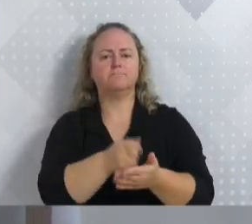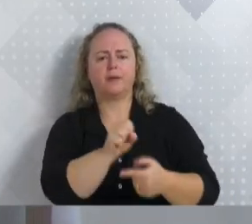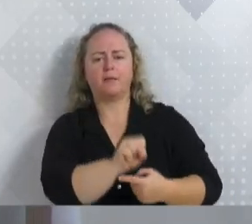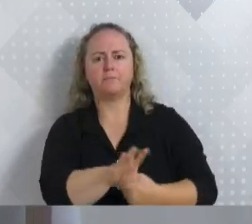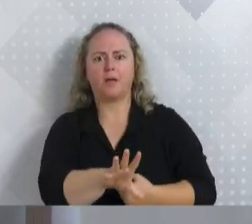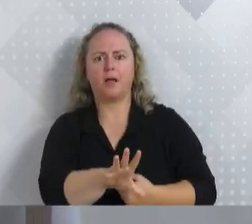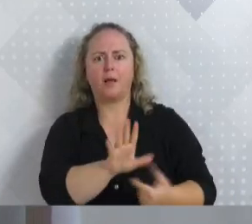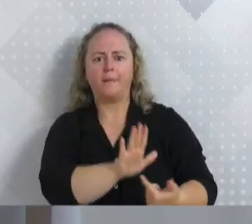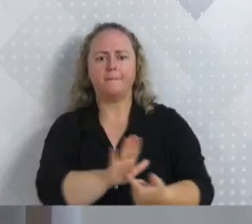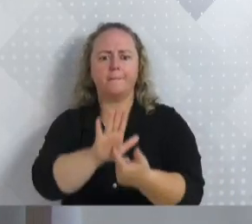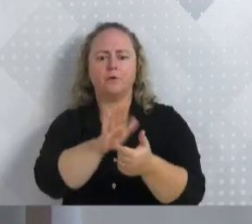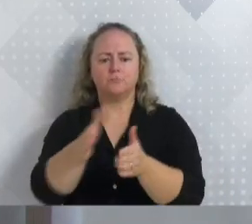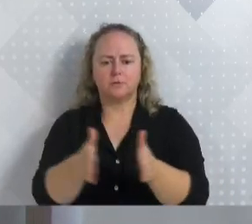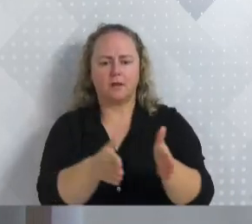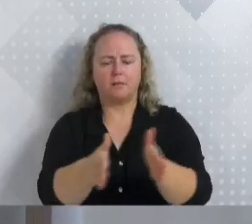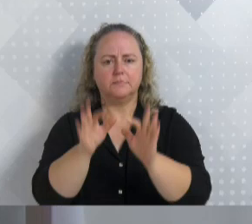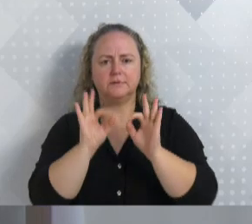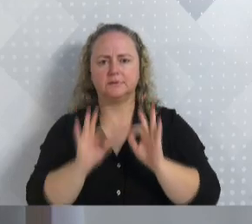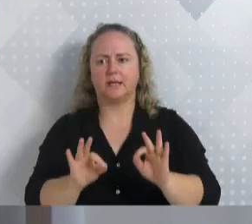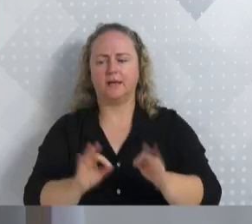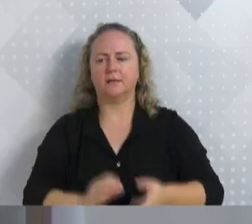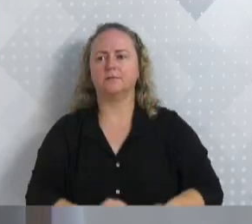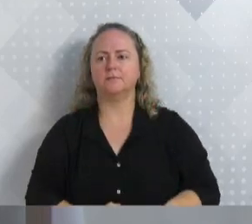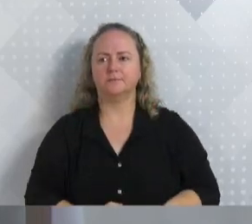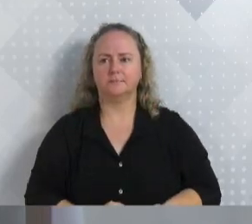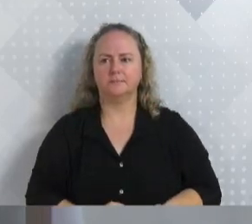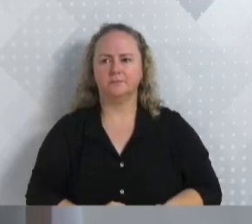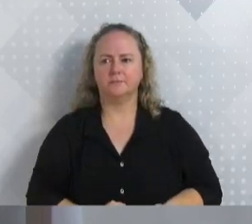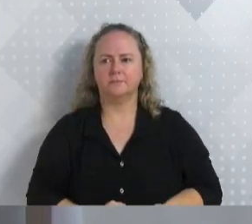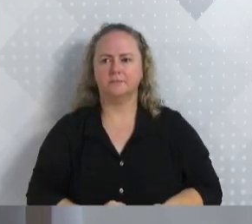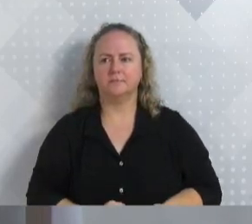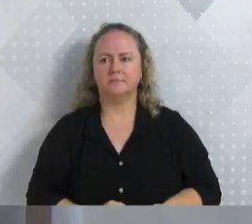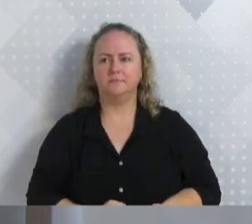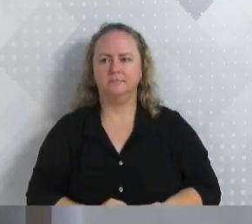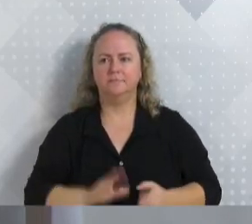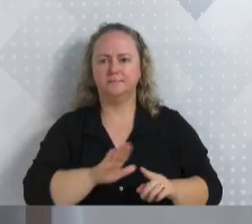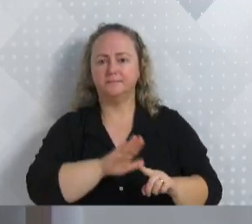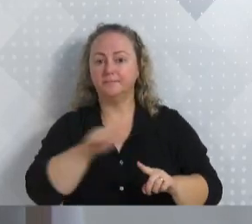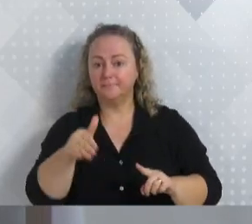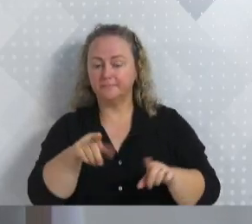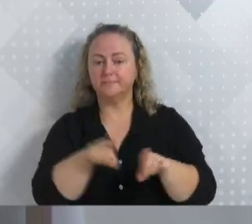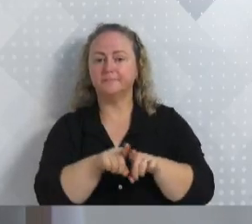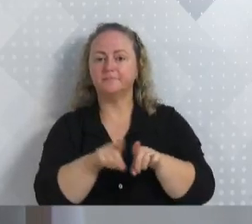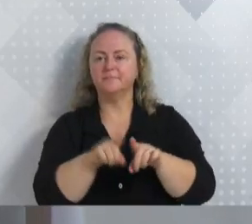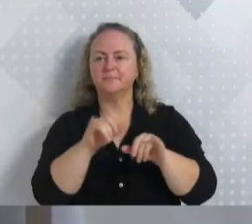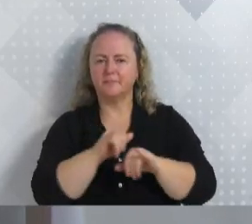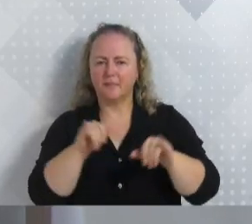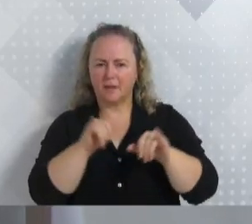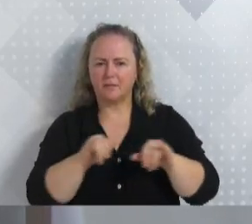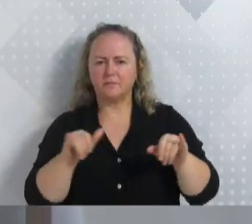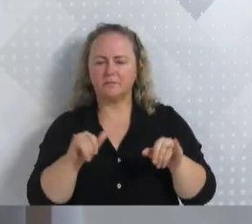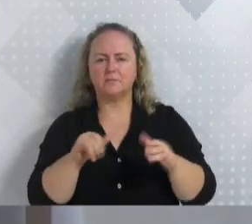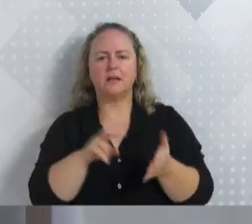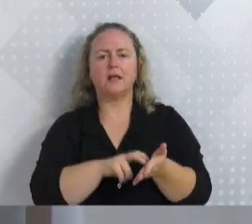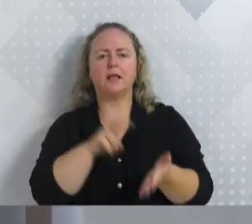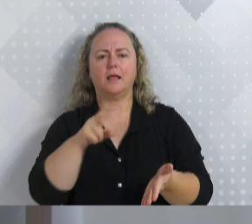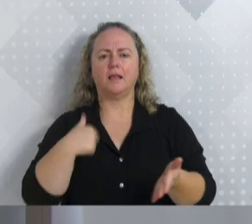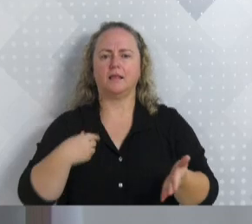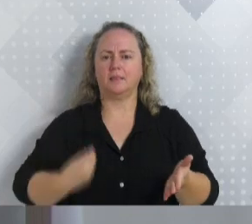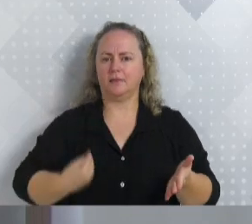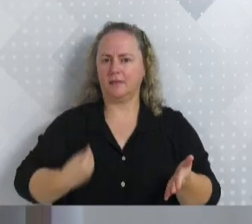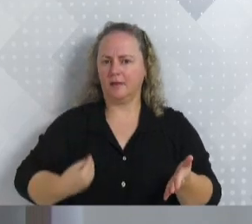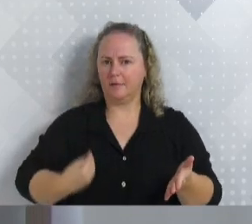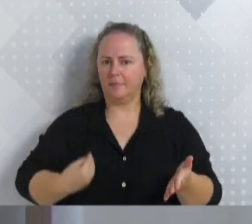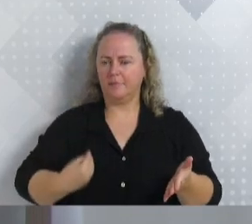para a política nacional no que tange a isso. Ainda, Ari, a gente vai pular, eu quero trazer a informação. Hoje pela manhã estive na